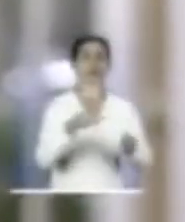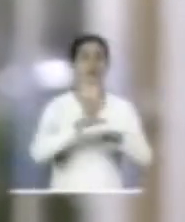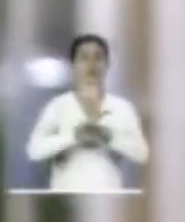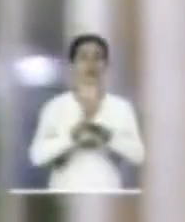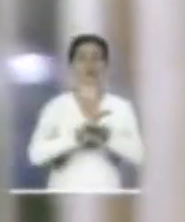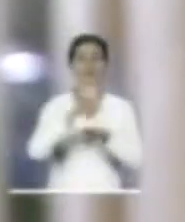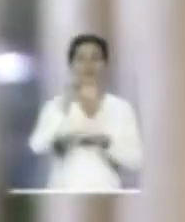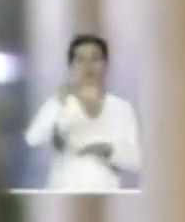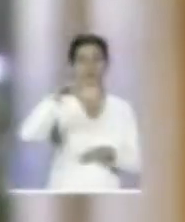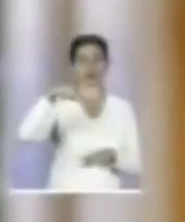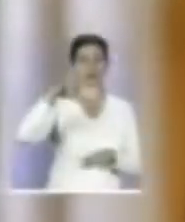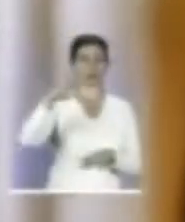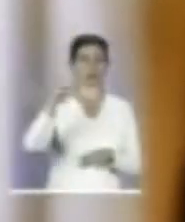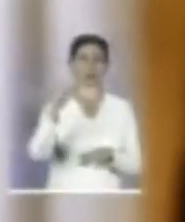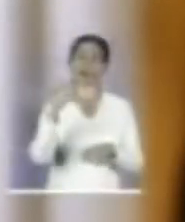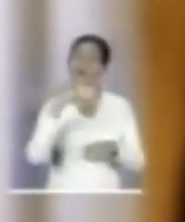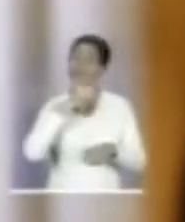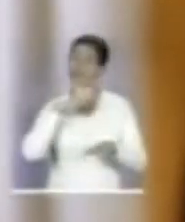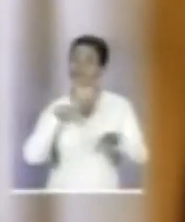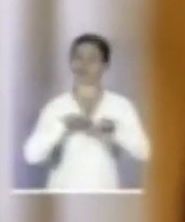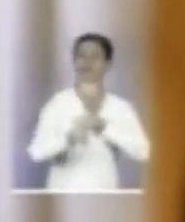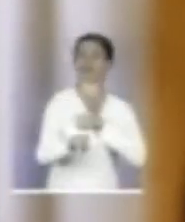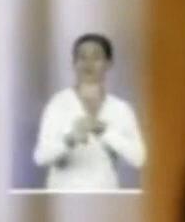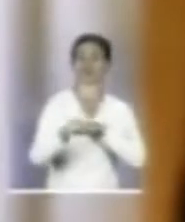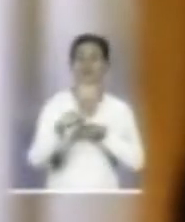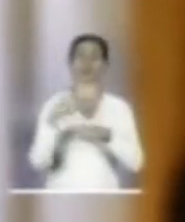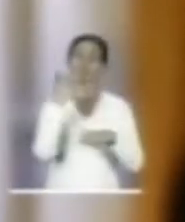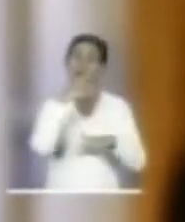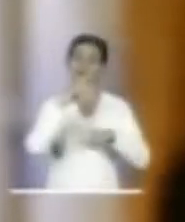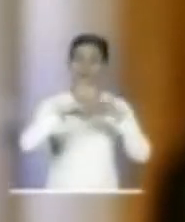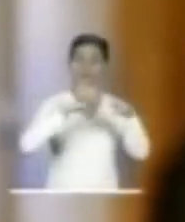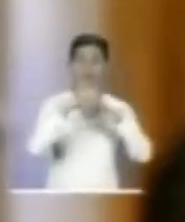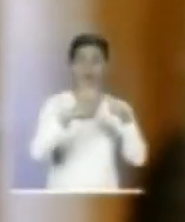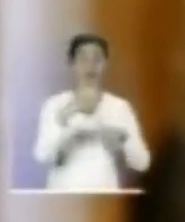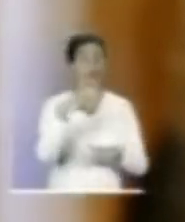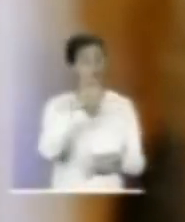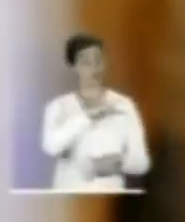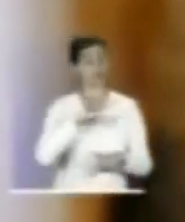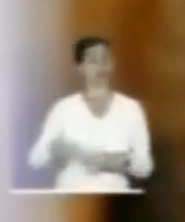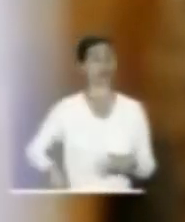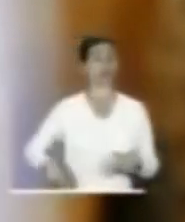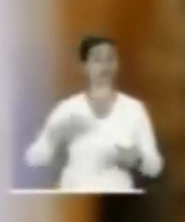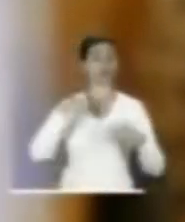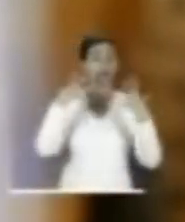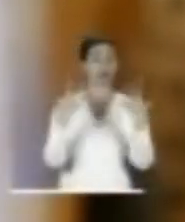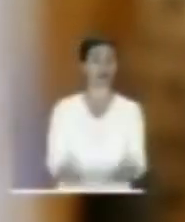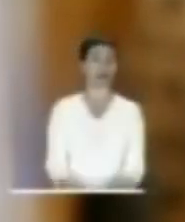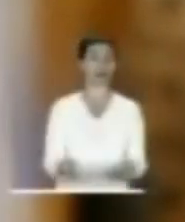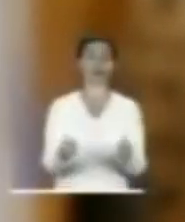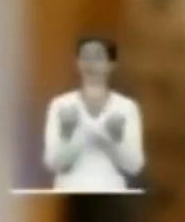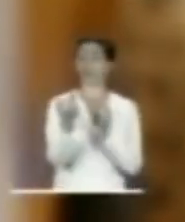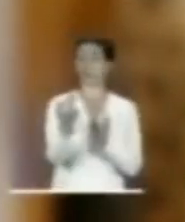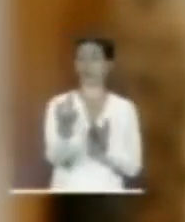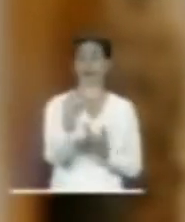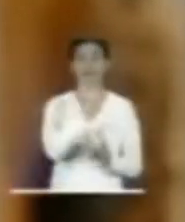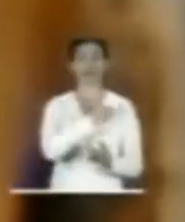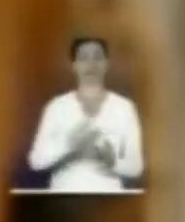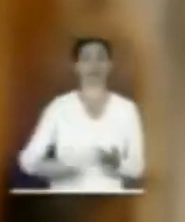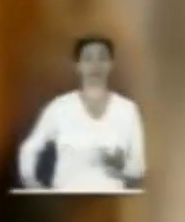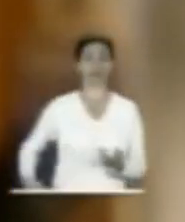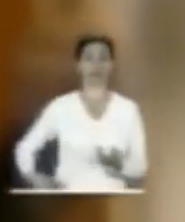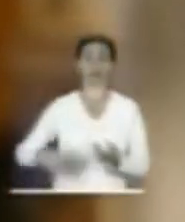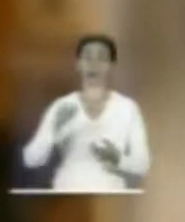cursos técnicos para que eles saiam da escola já com uma profissão. Como presidente, quero fazer o que já fiz